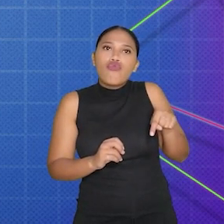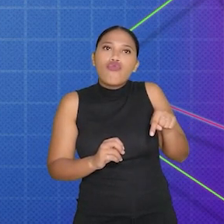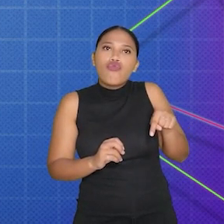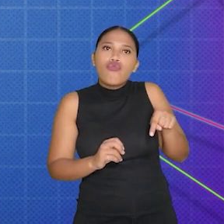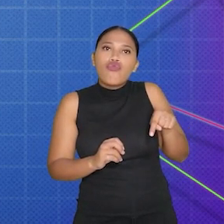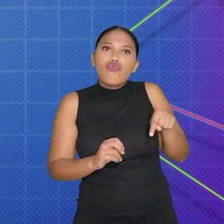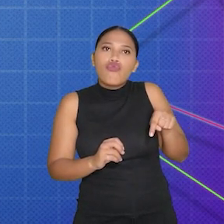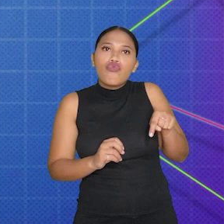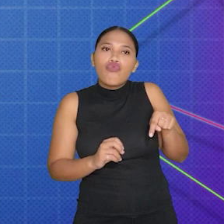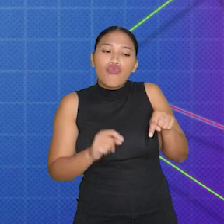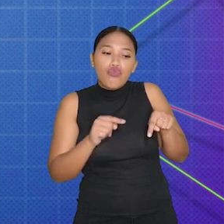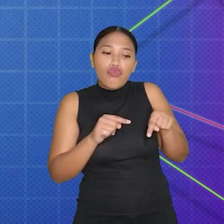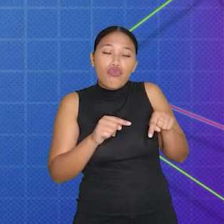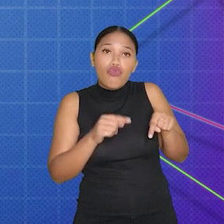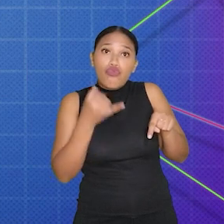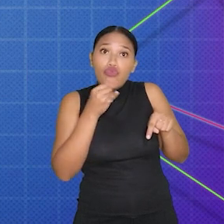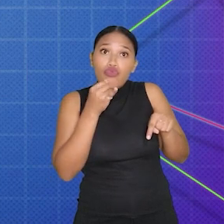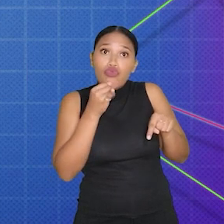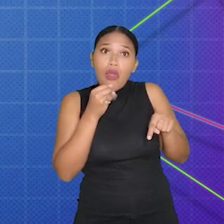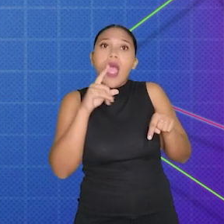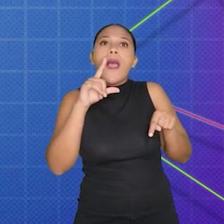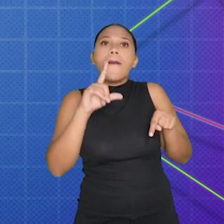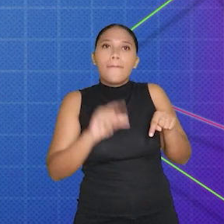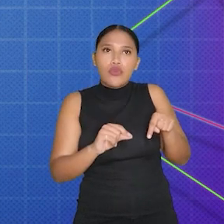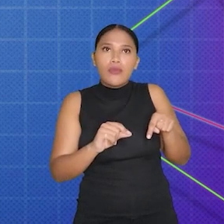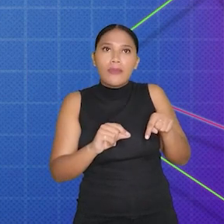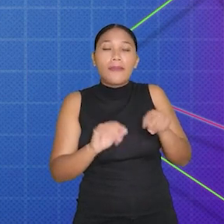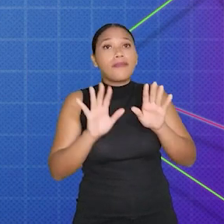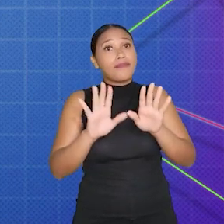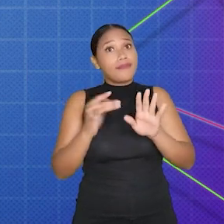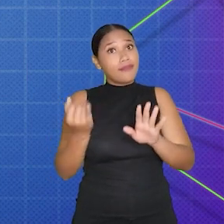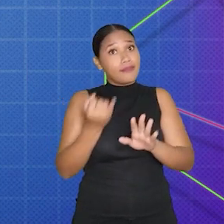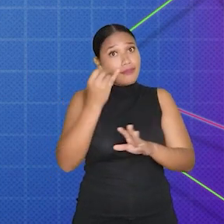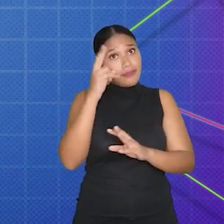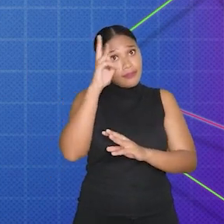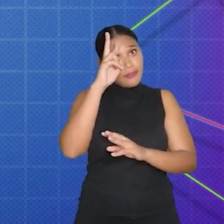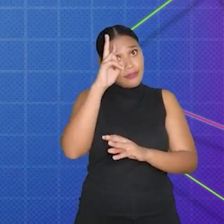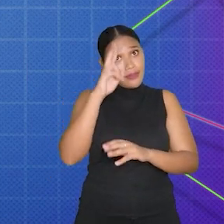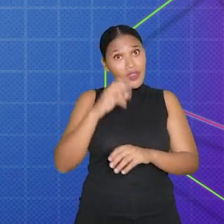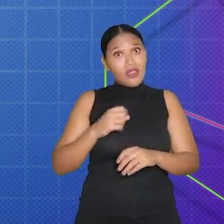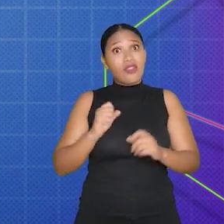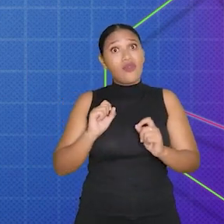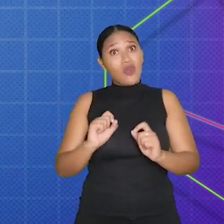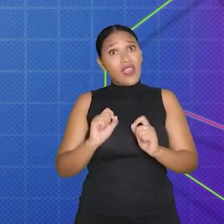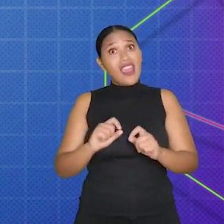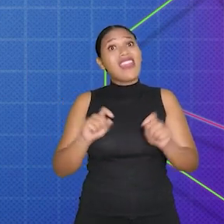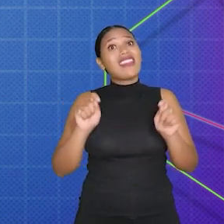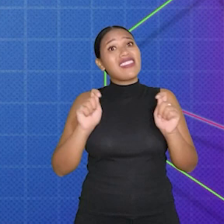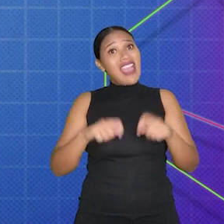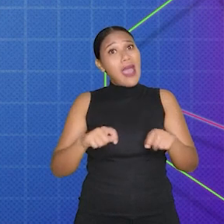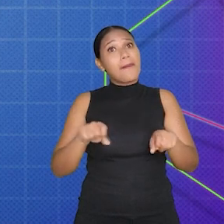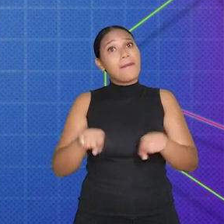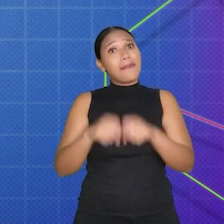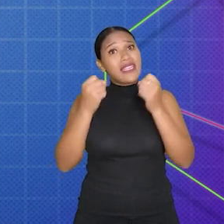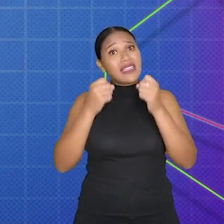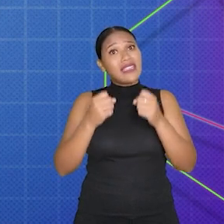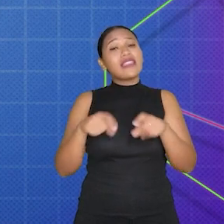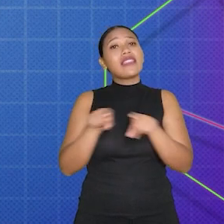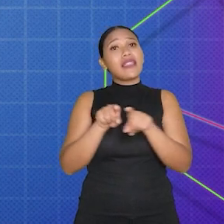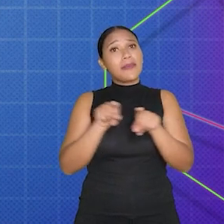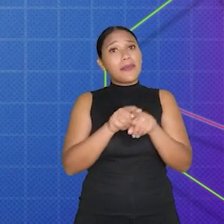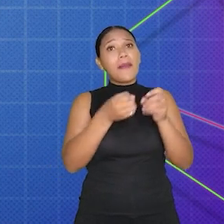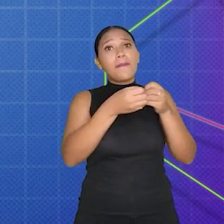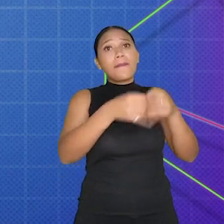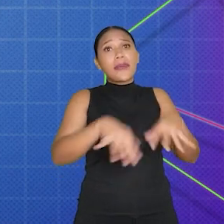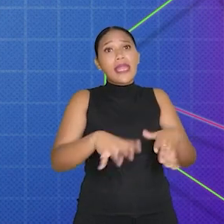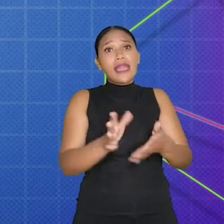energia no seu computador por alguns segundos até que o computador desligue. No entanto, é importante lembrar que a parada forçada pode causar perda de